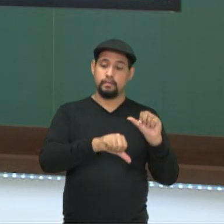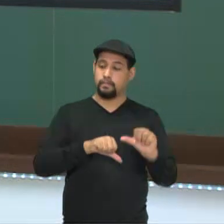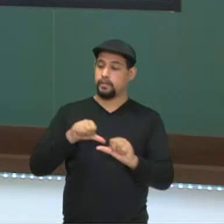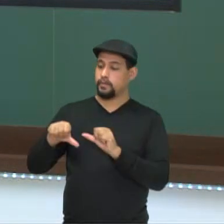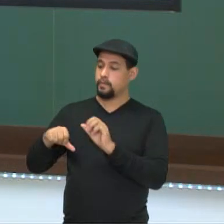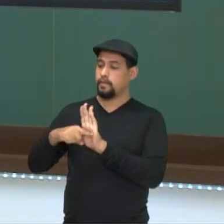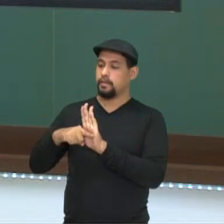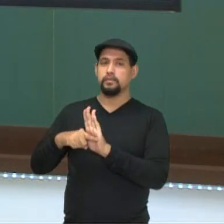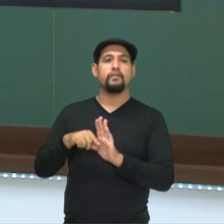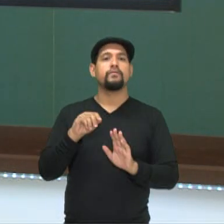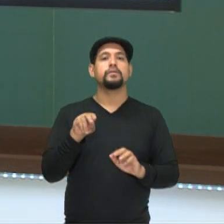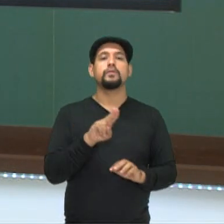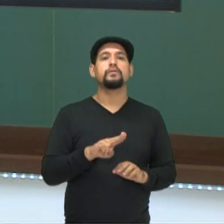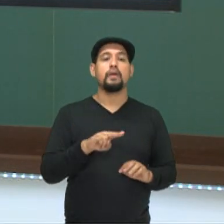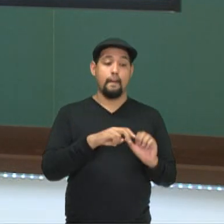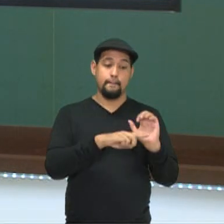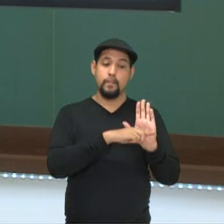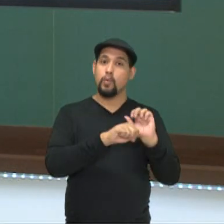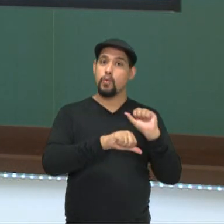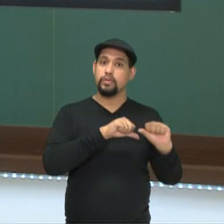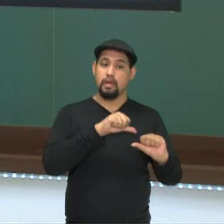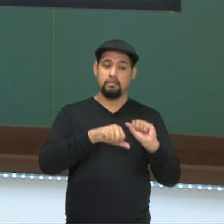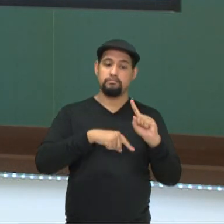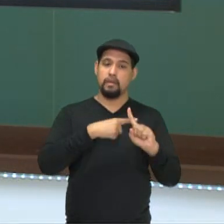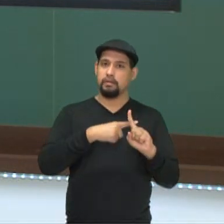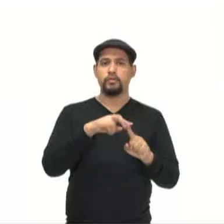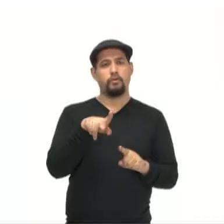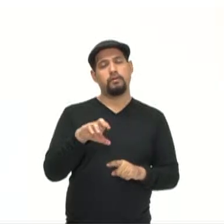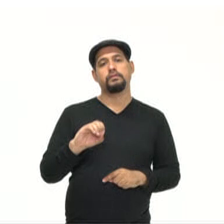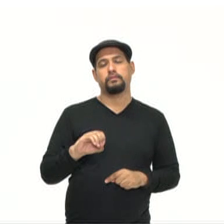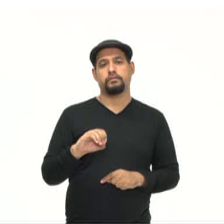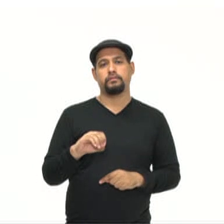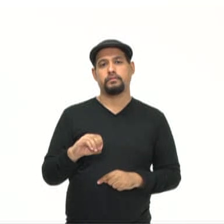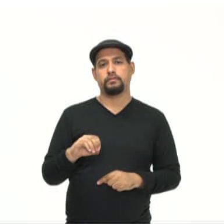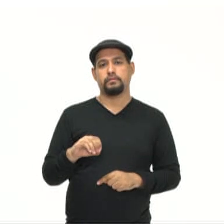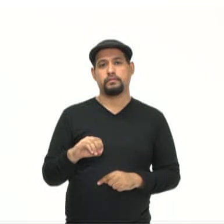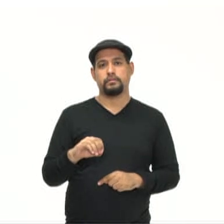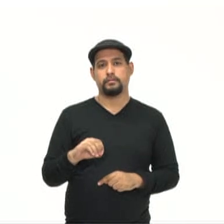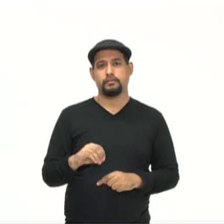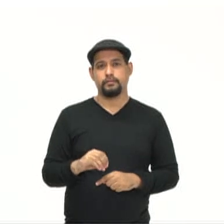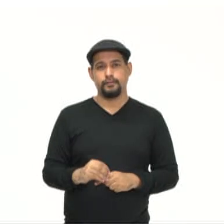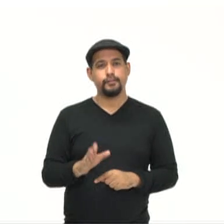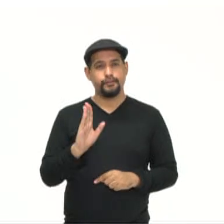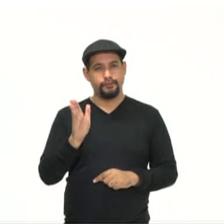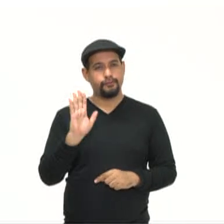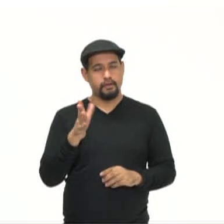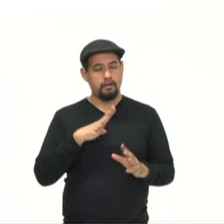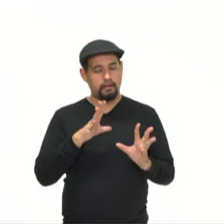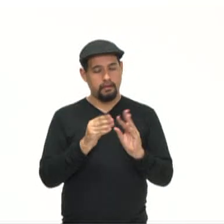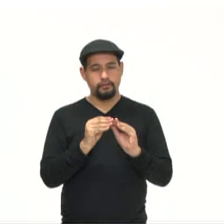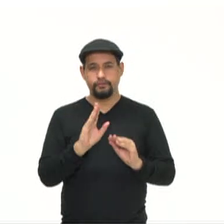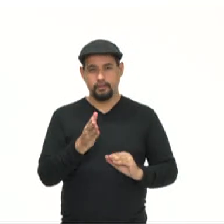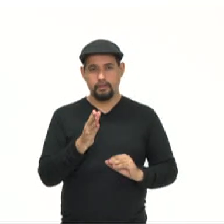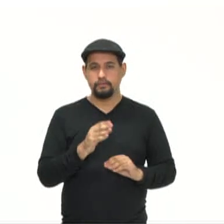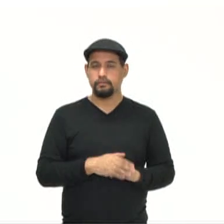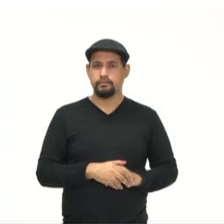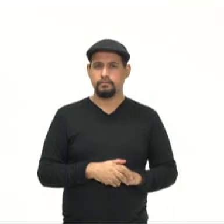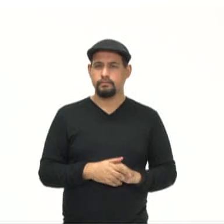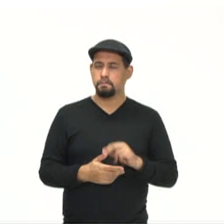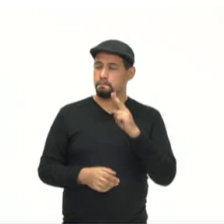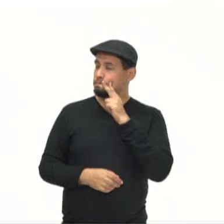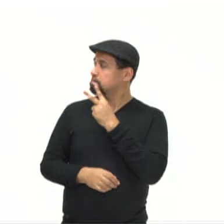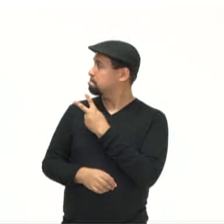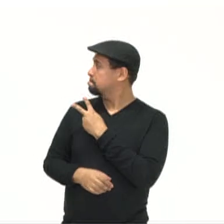menos você muda a operação certo igual a zero já está na forma reduzida um